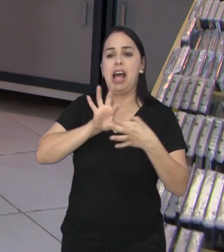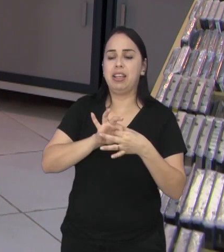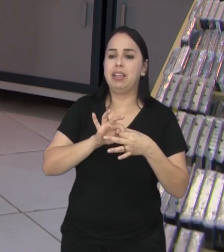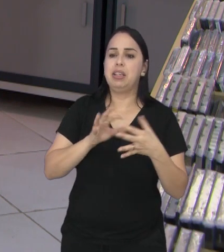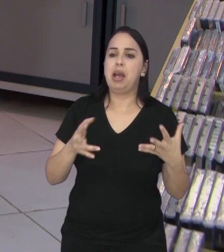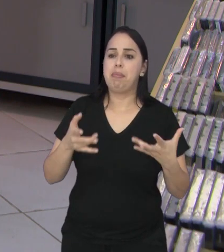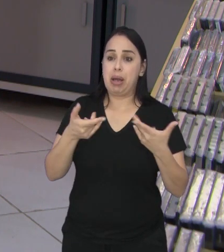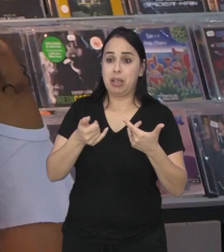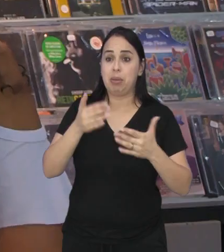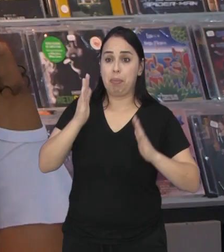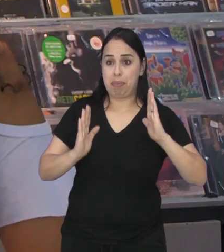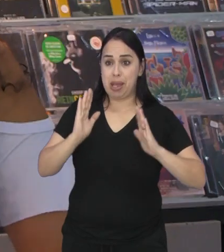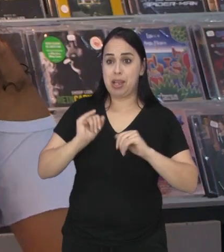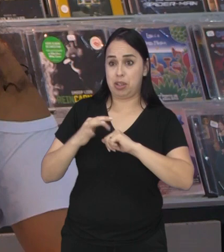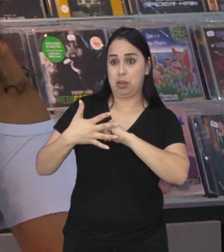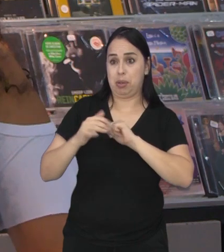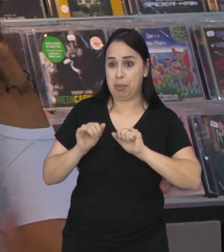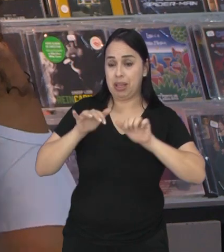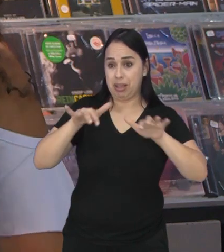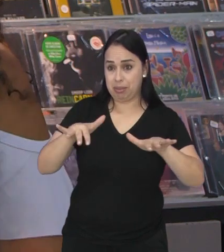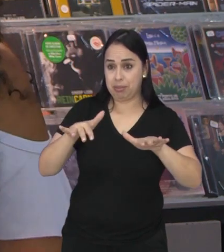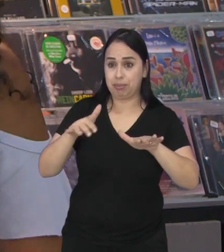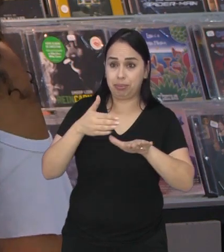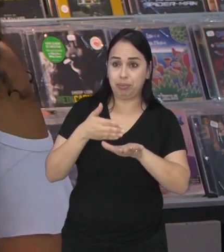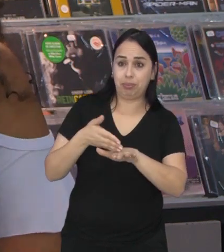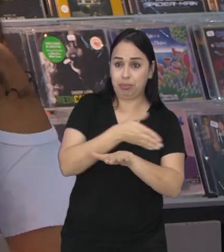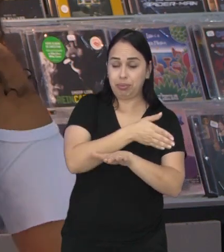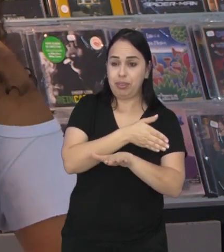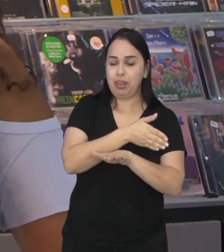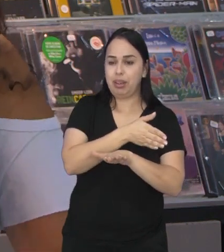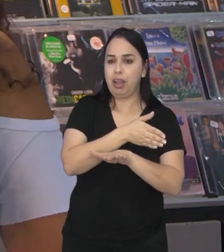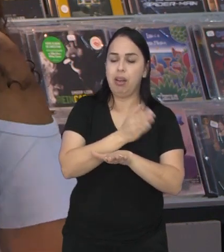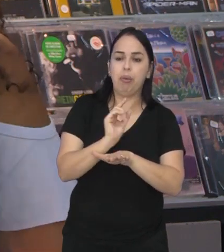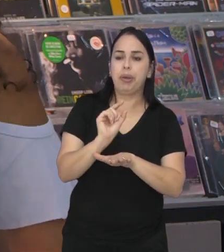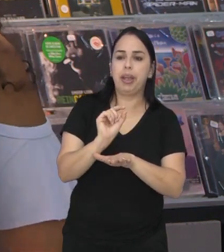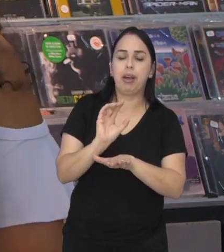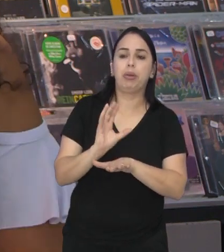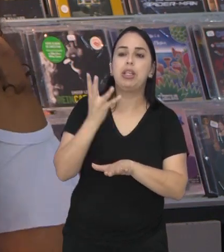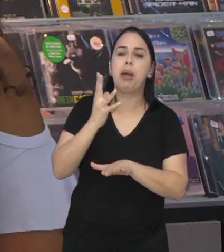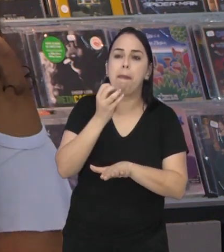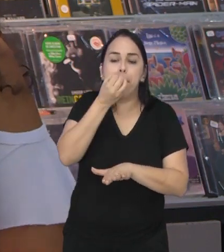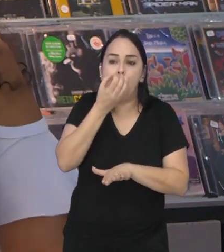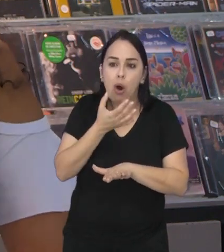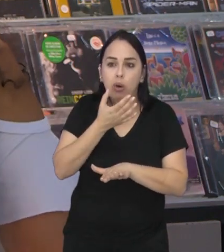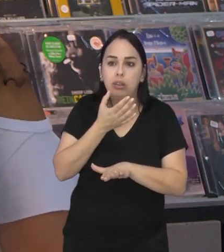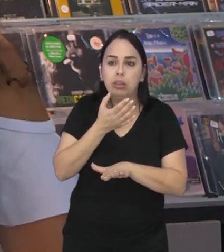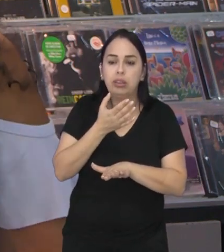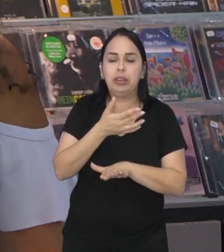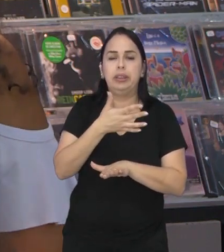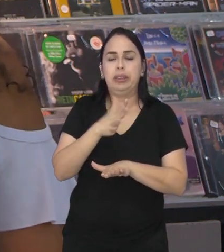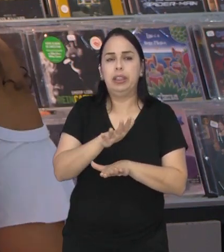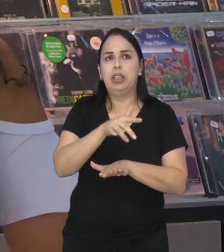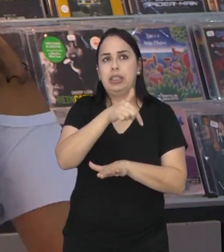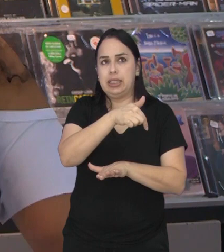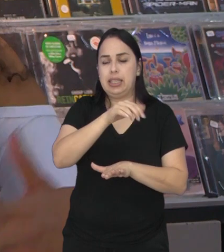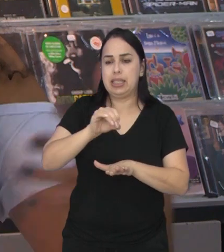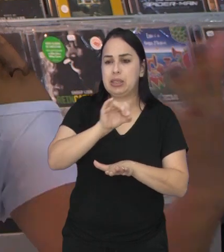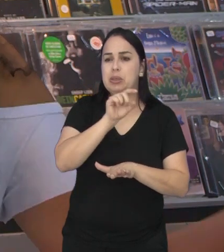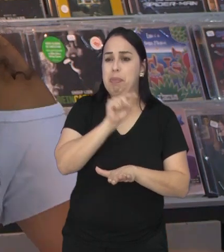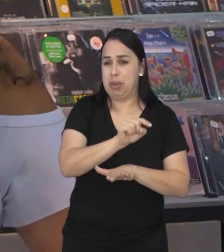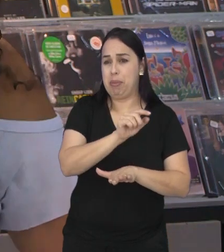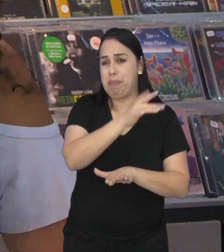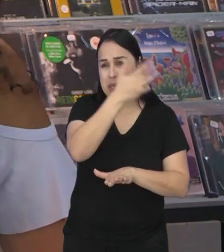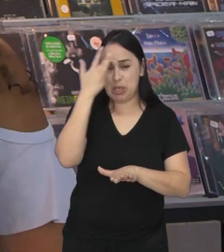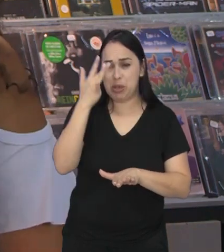isso que a pandemia, se a gente puder falar que teve algo de bom, porque assim, na verdade a gente teve 700 mil mortes, a gente